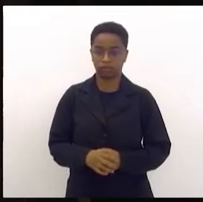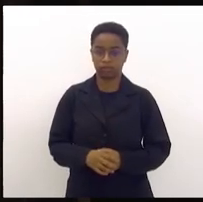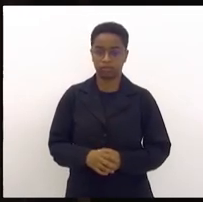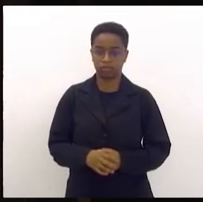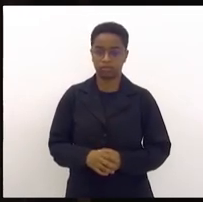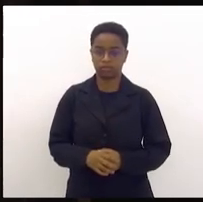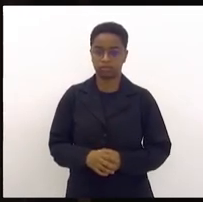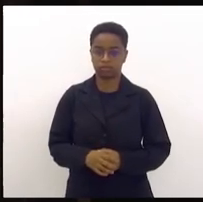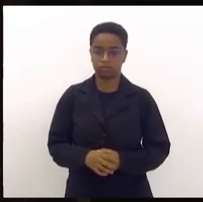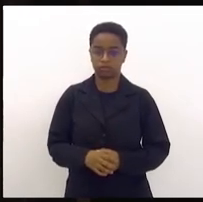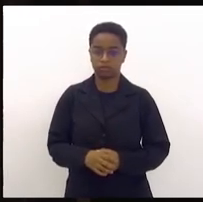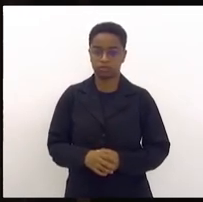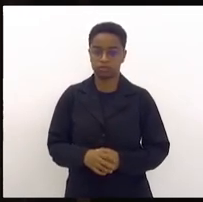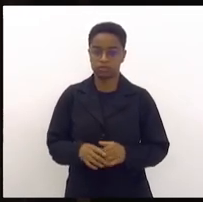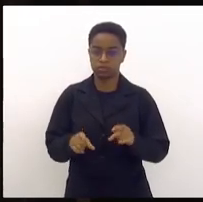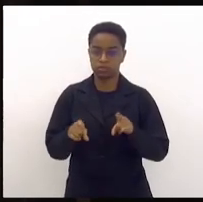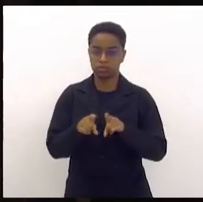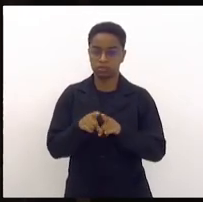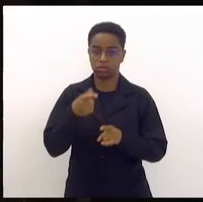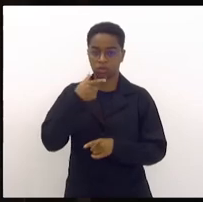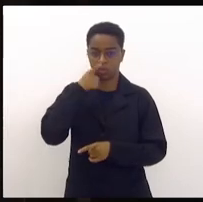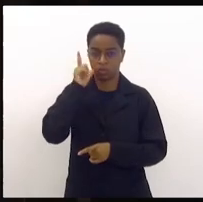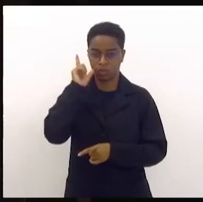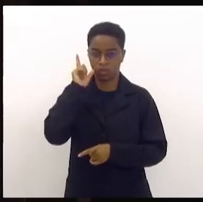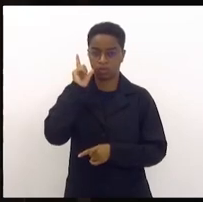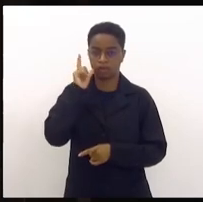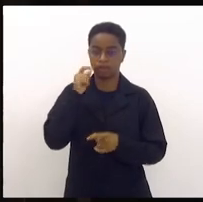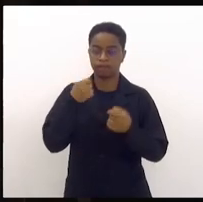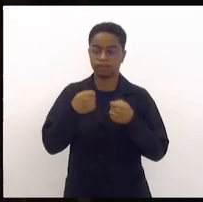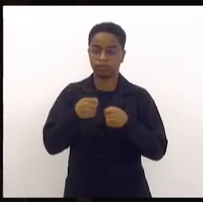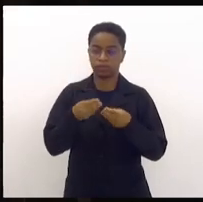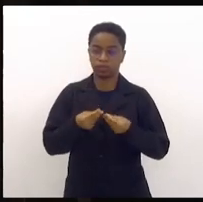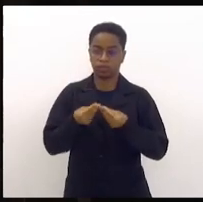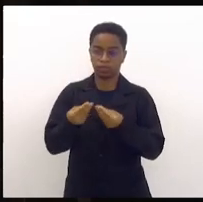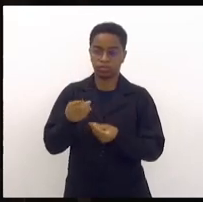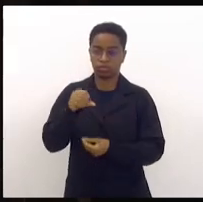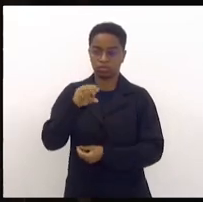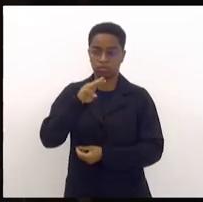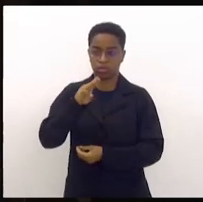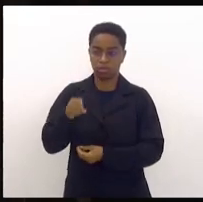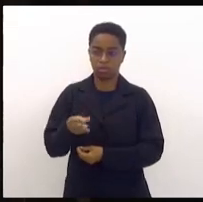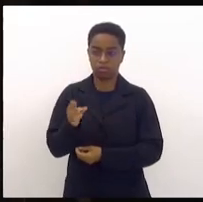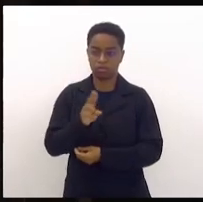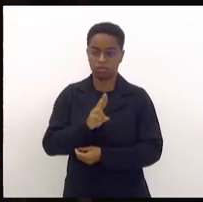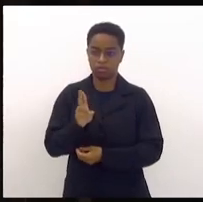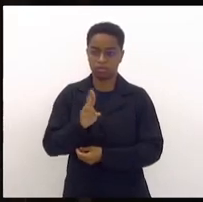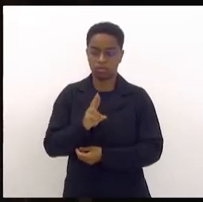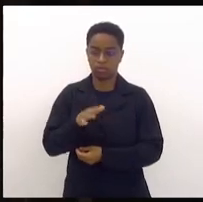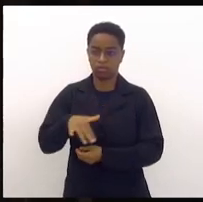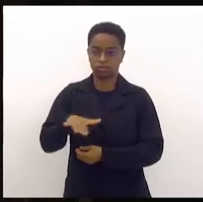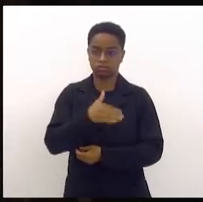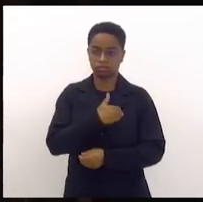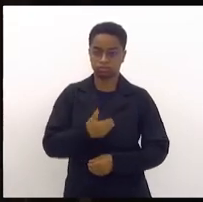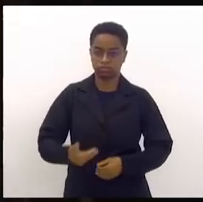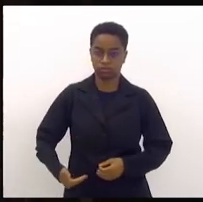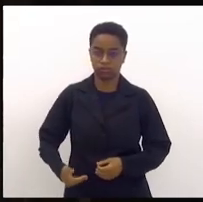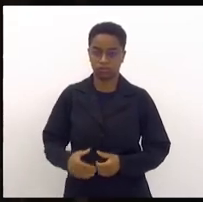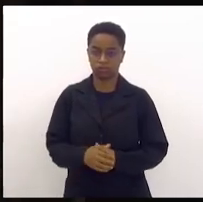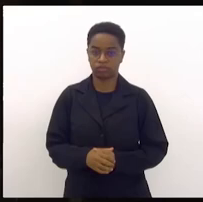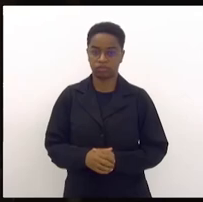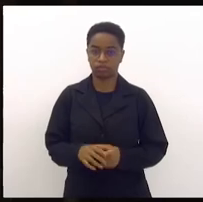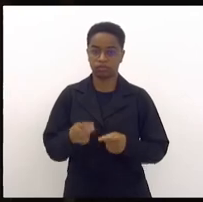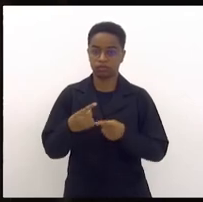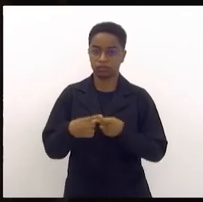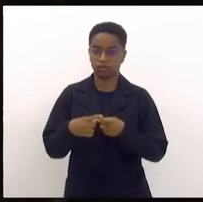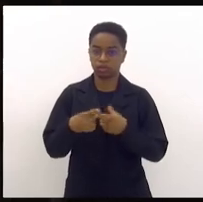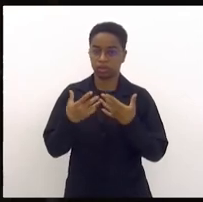ontem ela foi condenada a devolver 9 milhões de reais aos cofres públicos por ter recebido